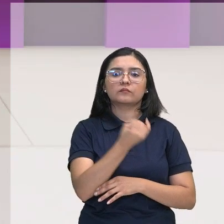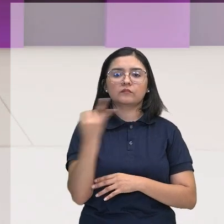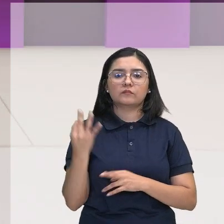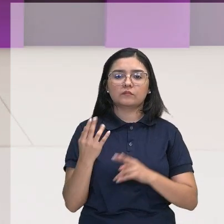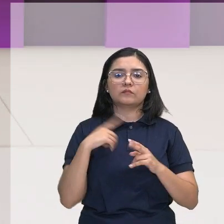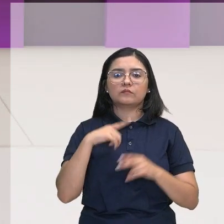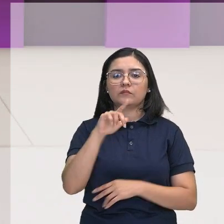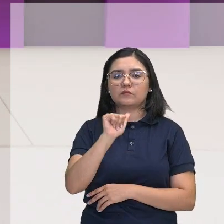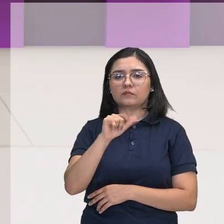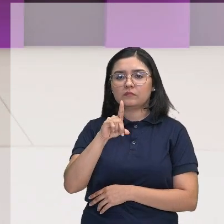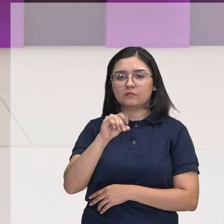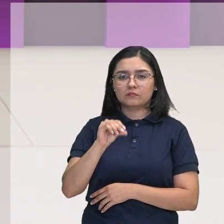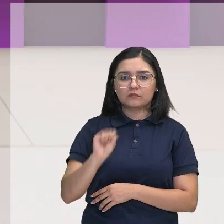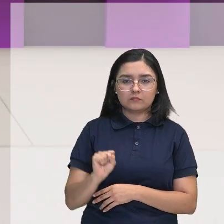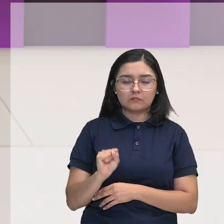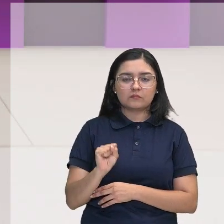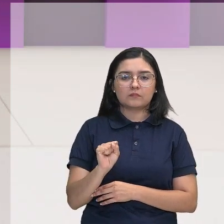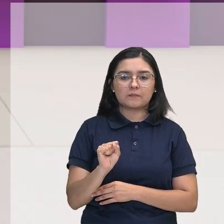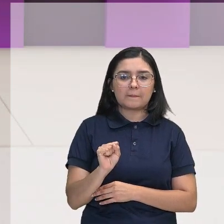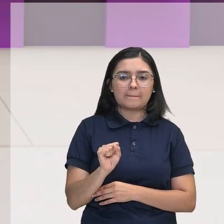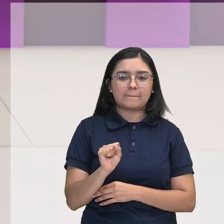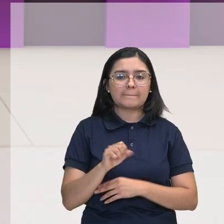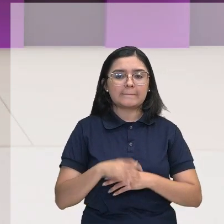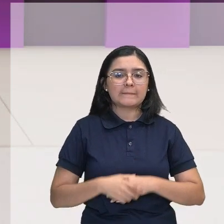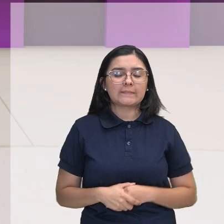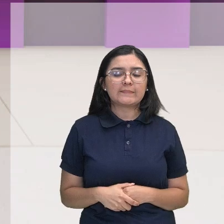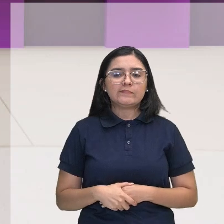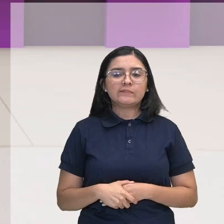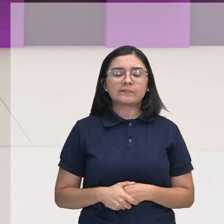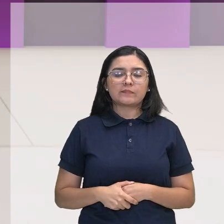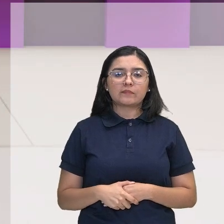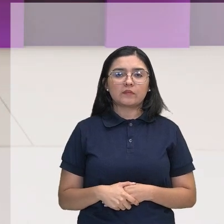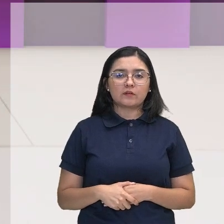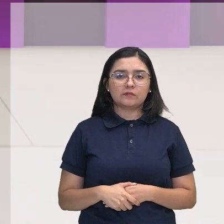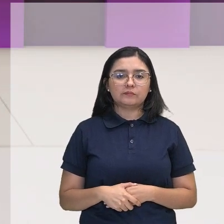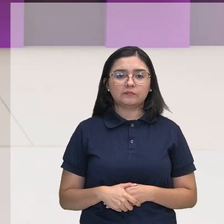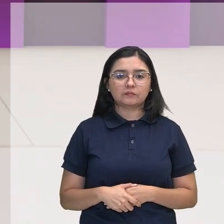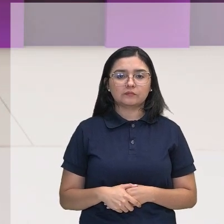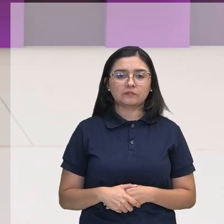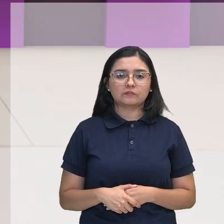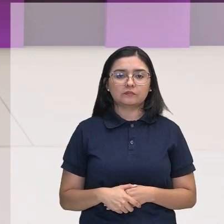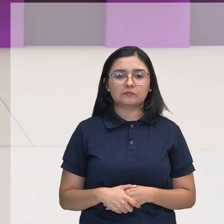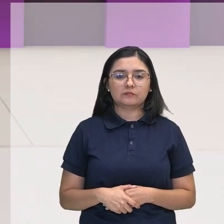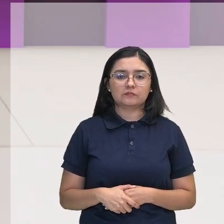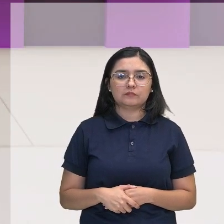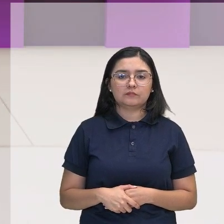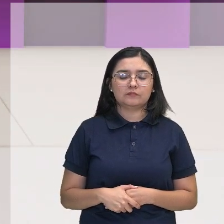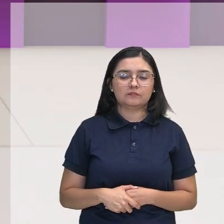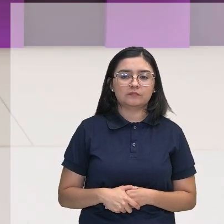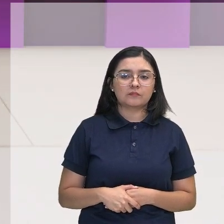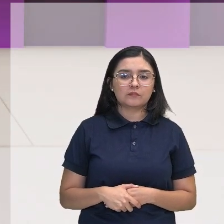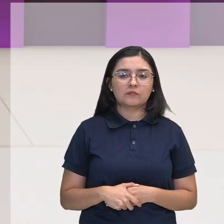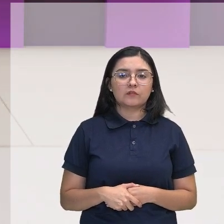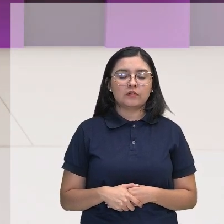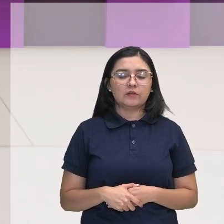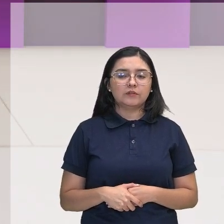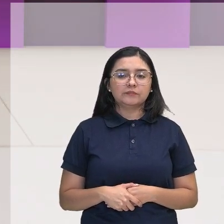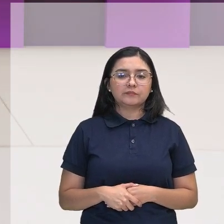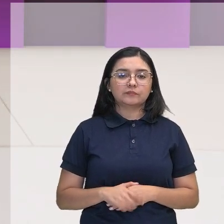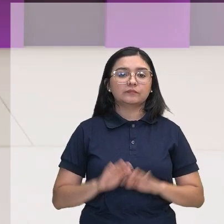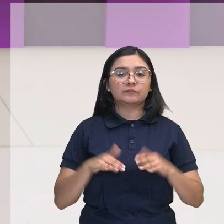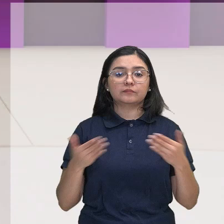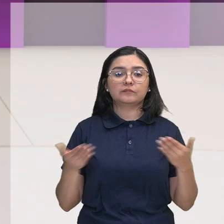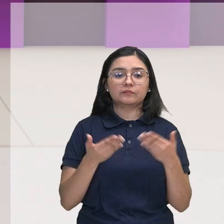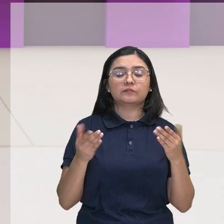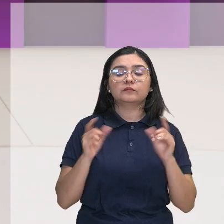lados, dodecágono, melhor, decágono. E 12 lados, dodecágono. Beleza? Então,